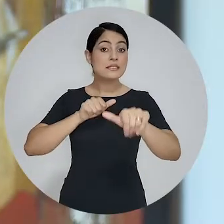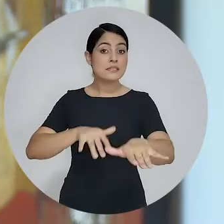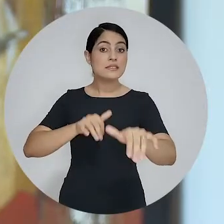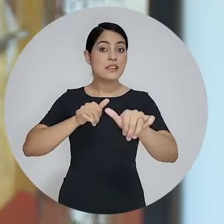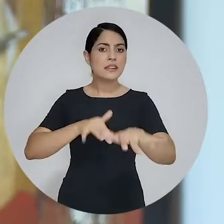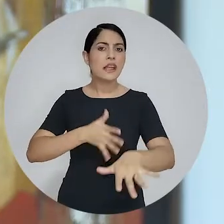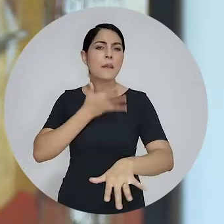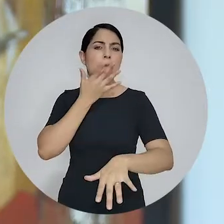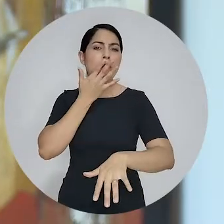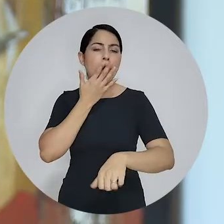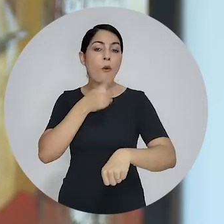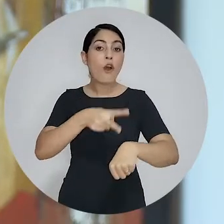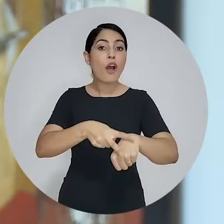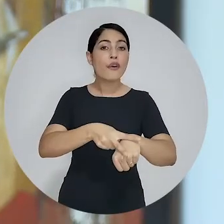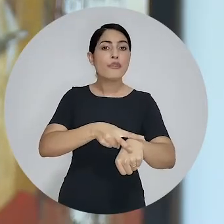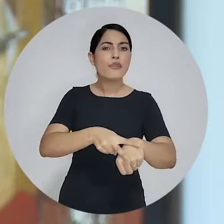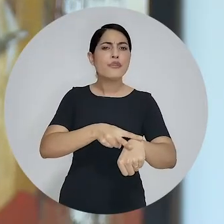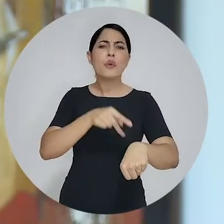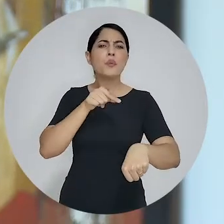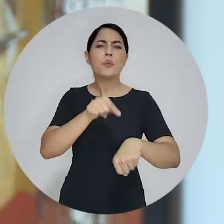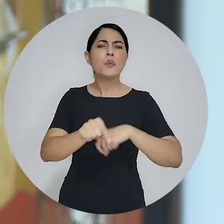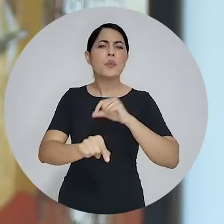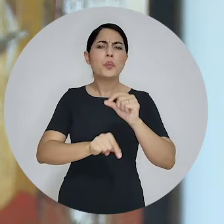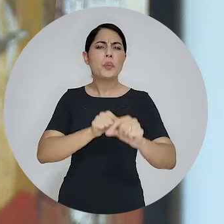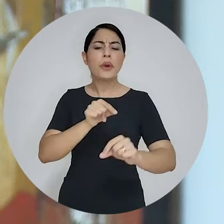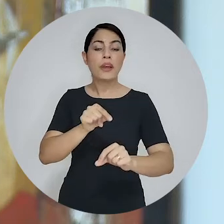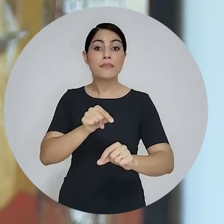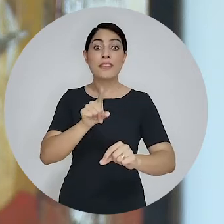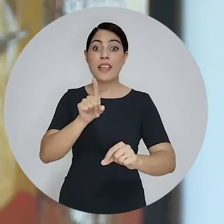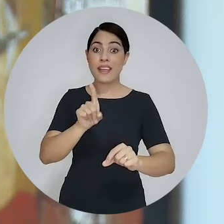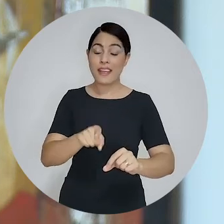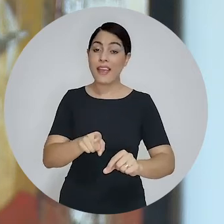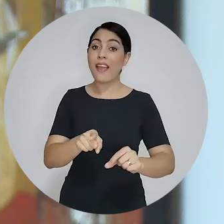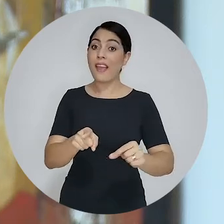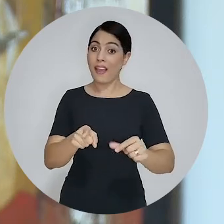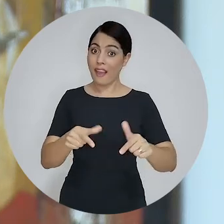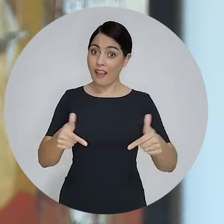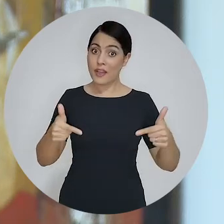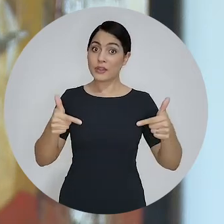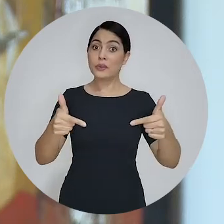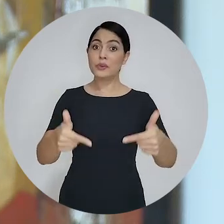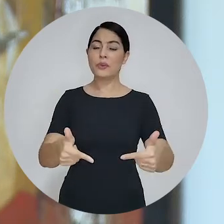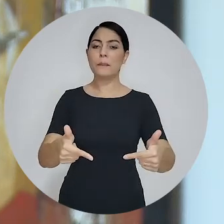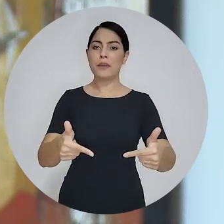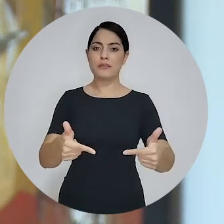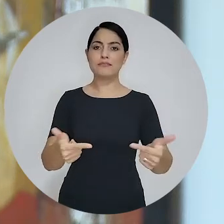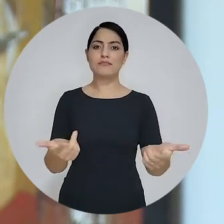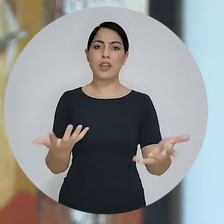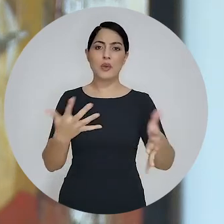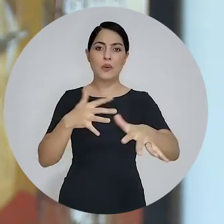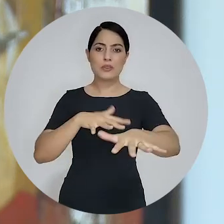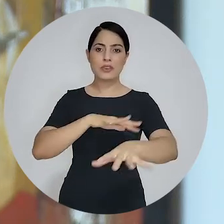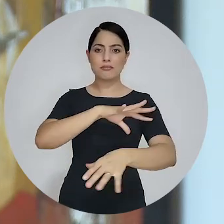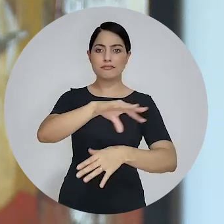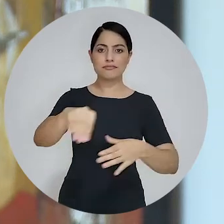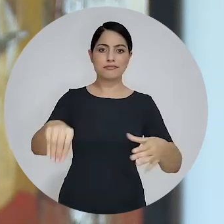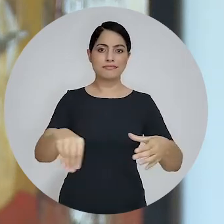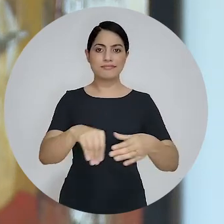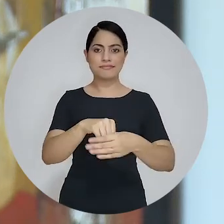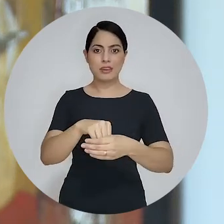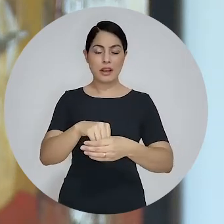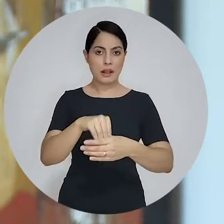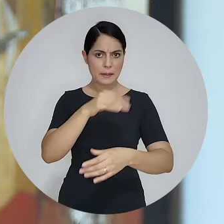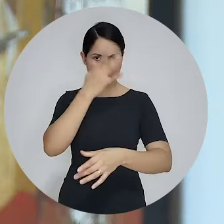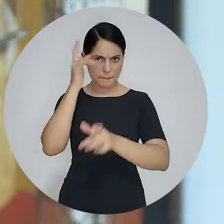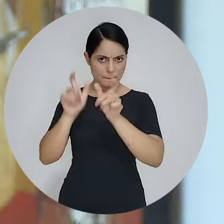Setembro Verde, momento de sensibilizar, mobilizar e promover a autonomia, a independência e a inclusão social das pessoas